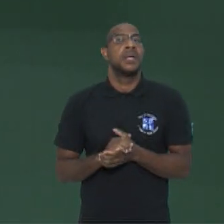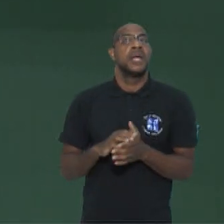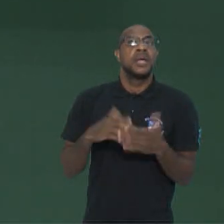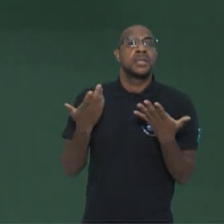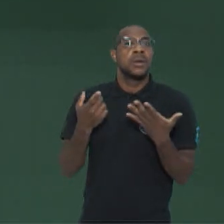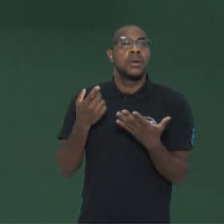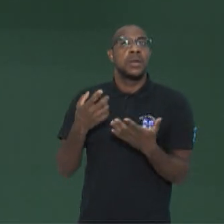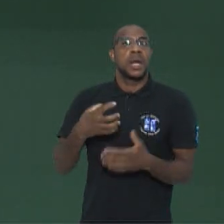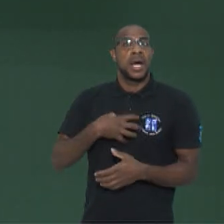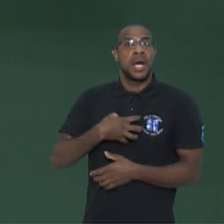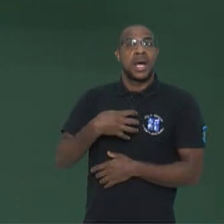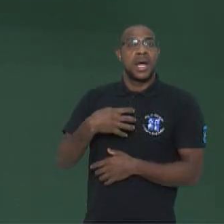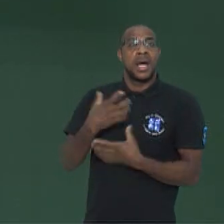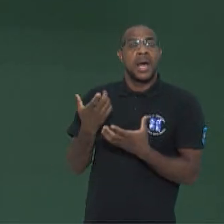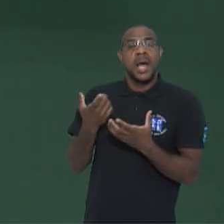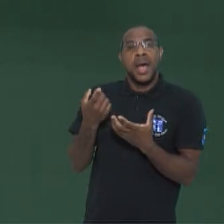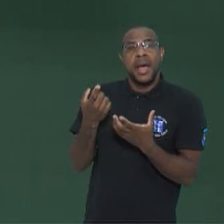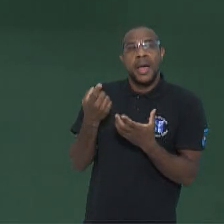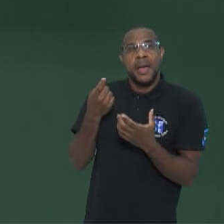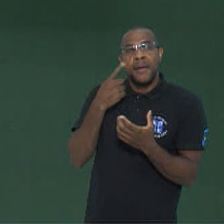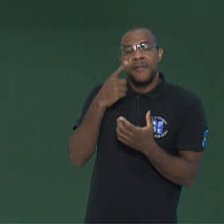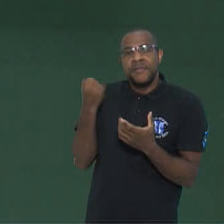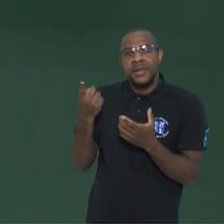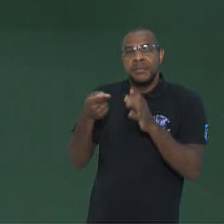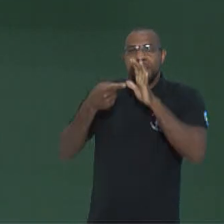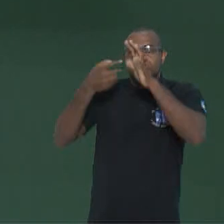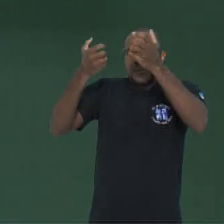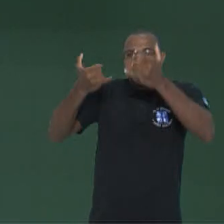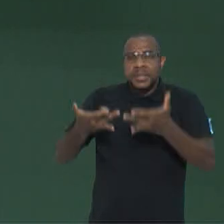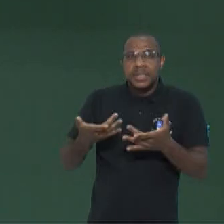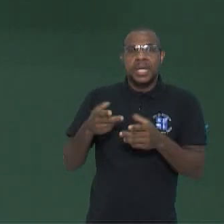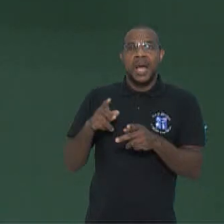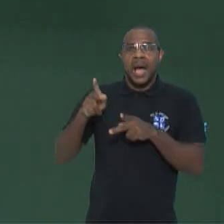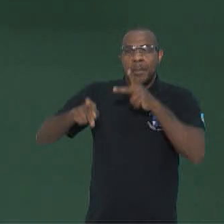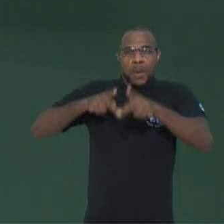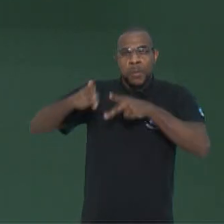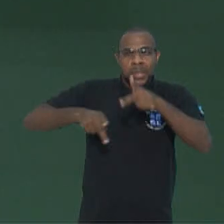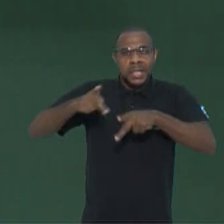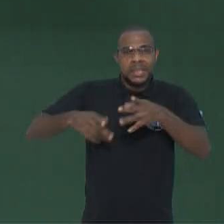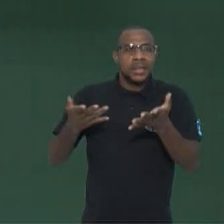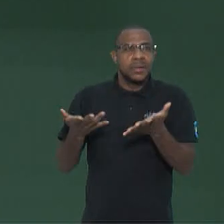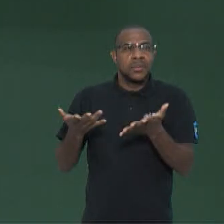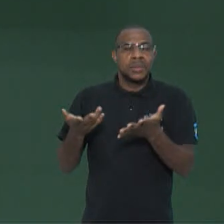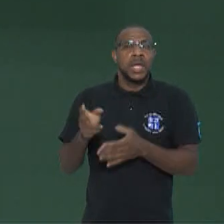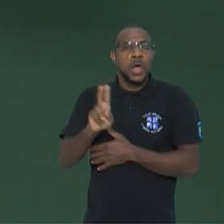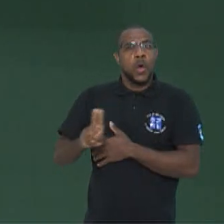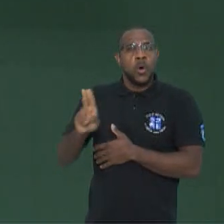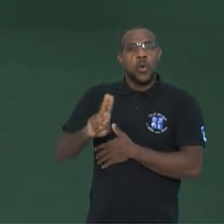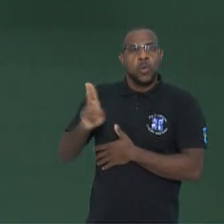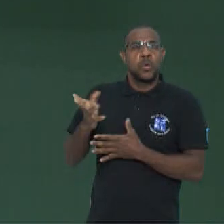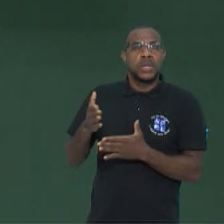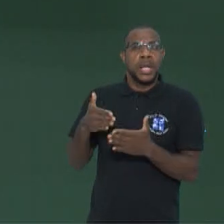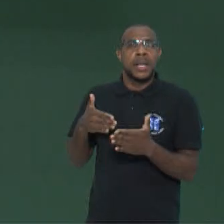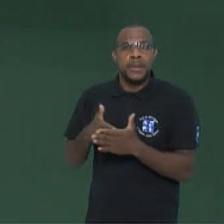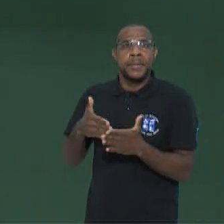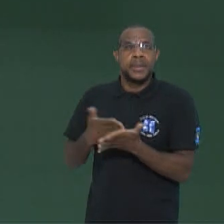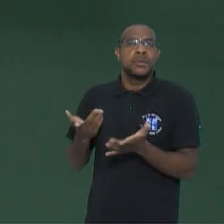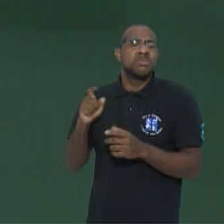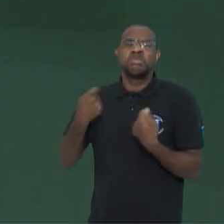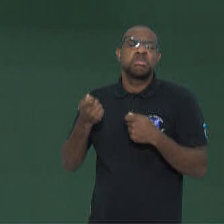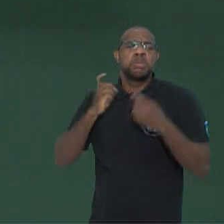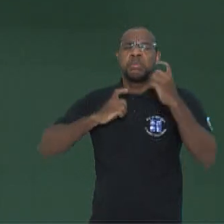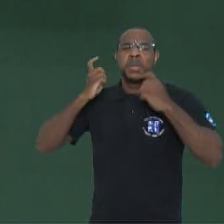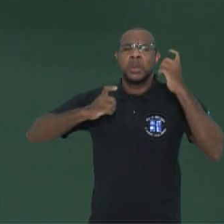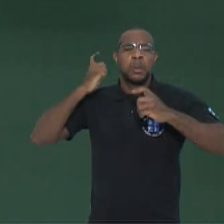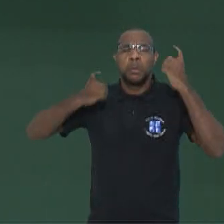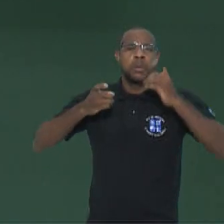fala lá sobre as imitações, ele critica, né, a população que de repente usa as imitações e não se preocupa tanto